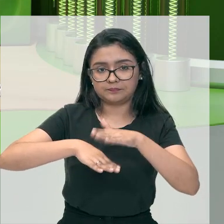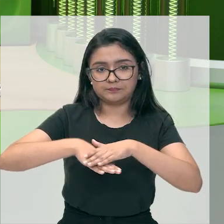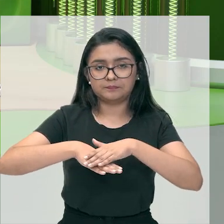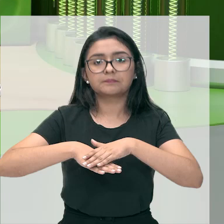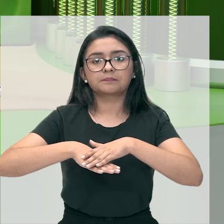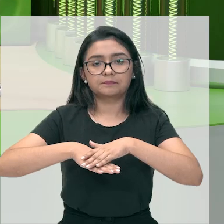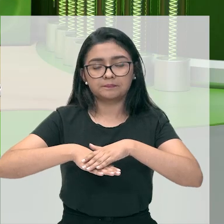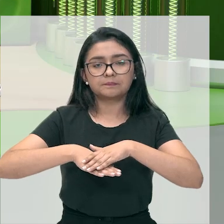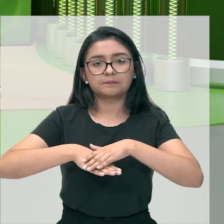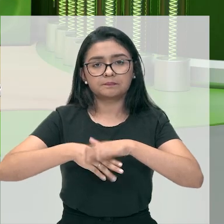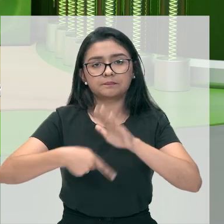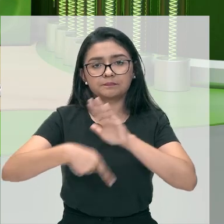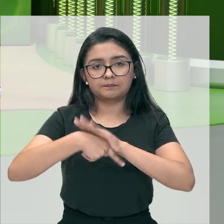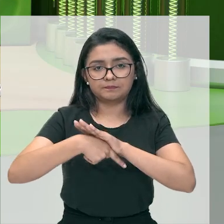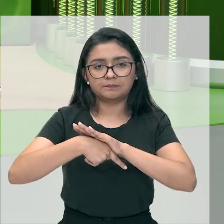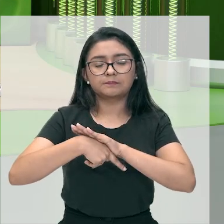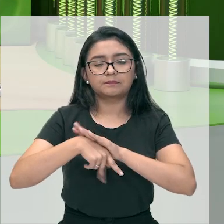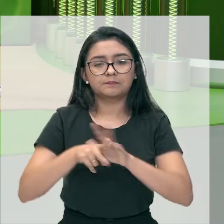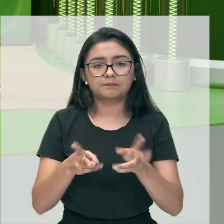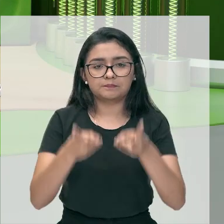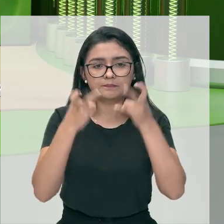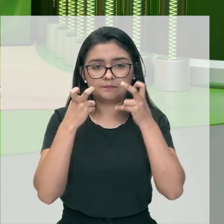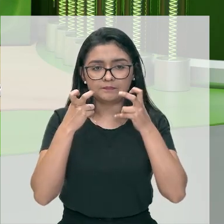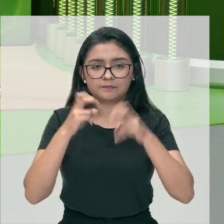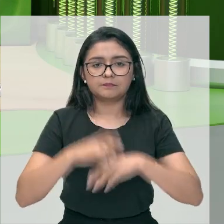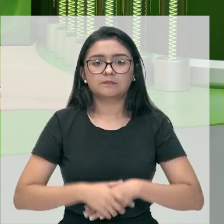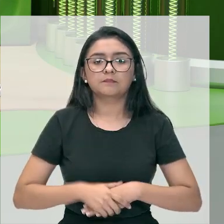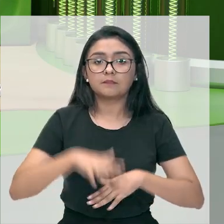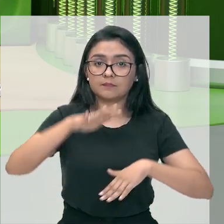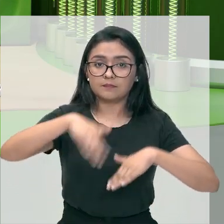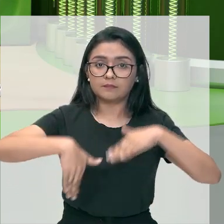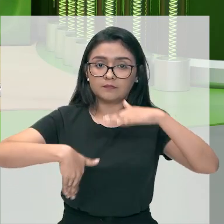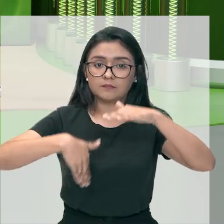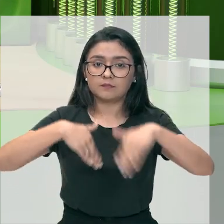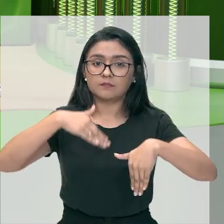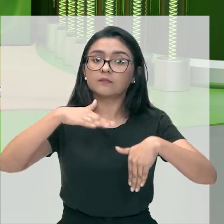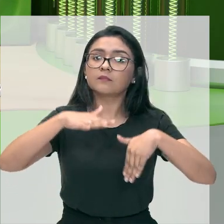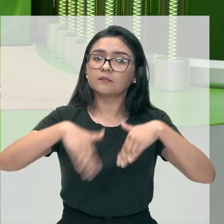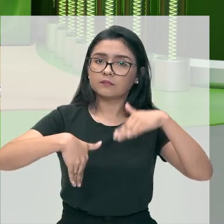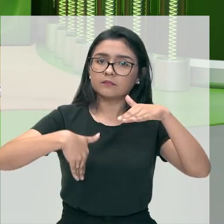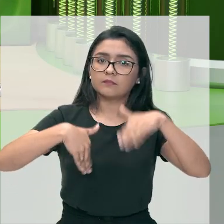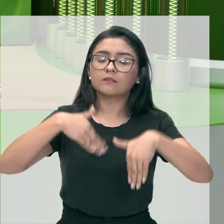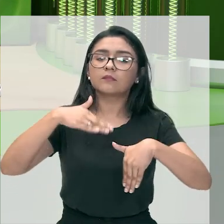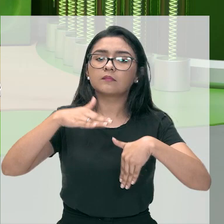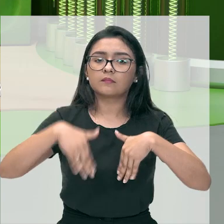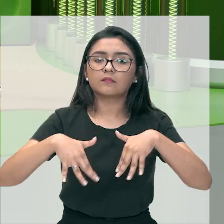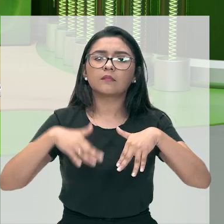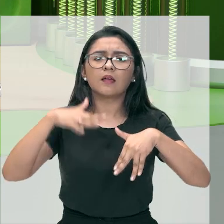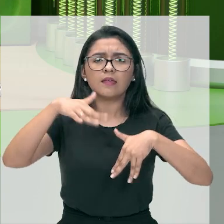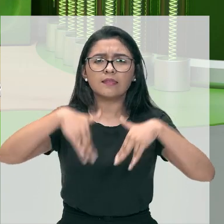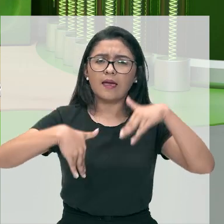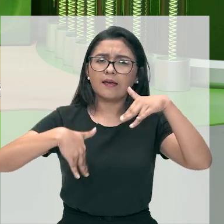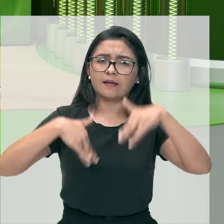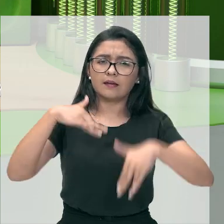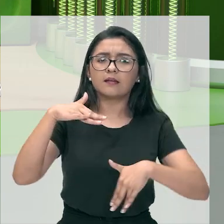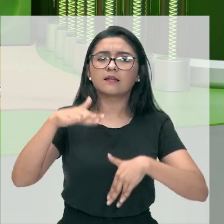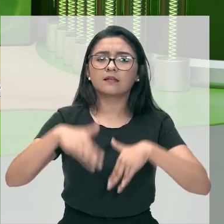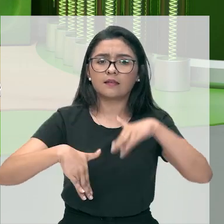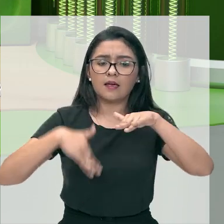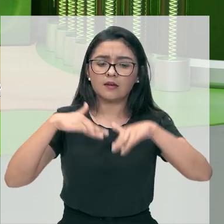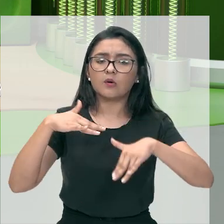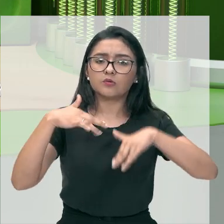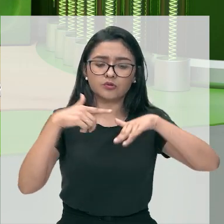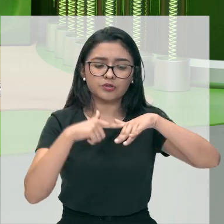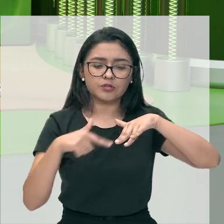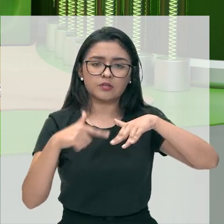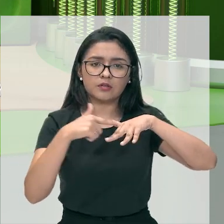patas desses animais, como a gente visualiza aí, ó, eles têm, ó, uma espécie de membrana entre os dedos, né, como